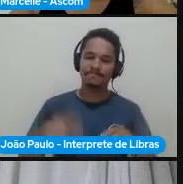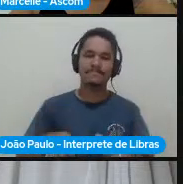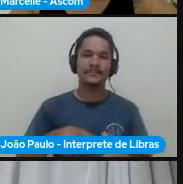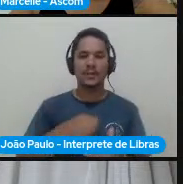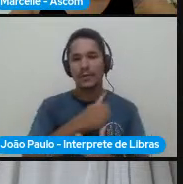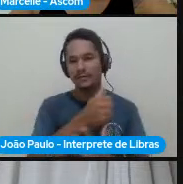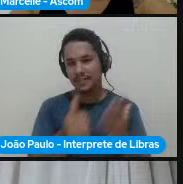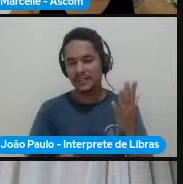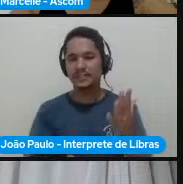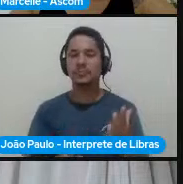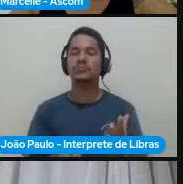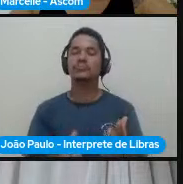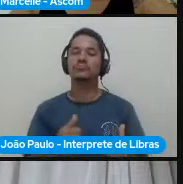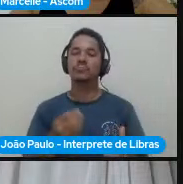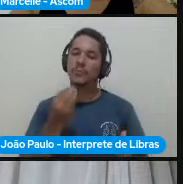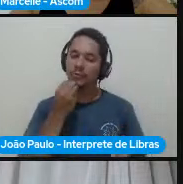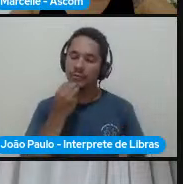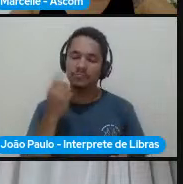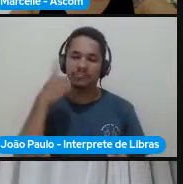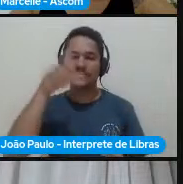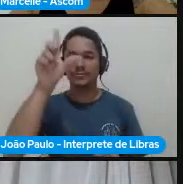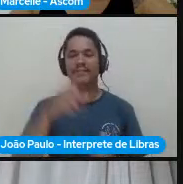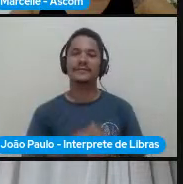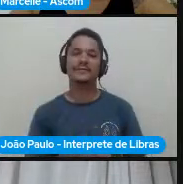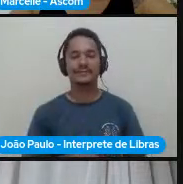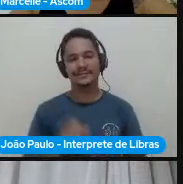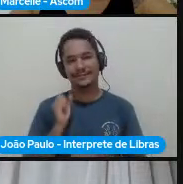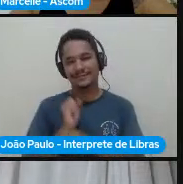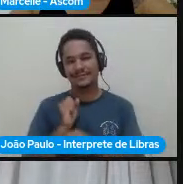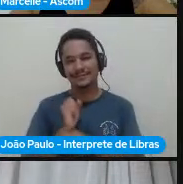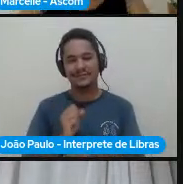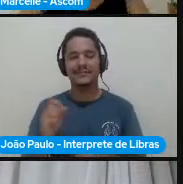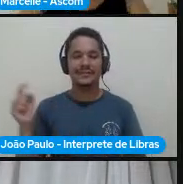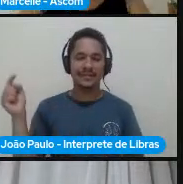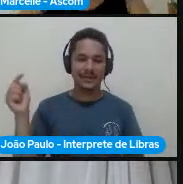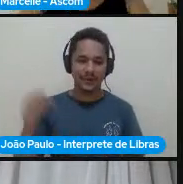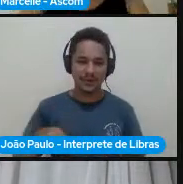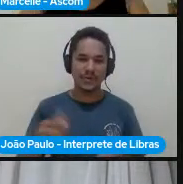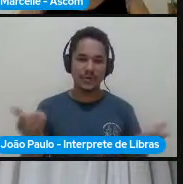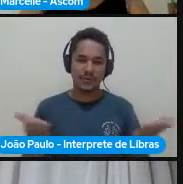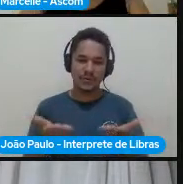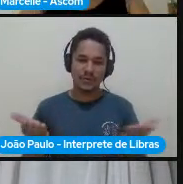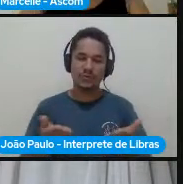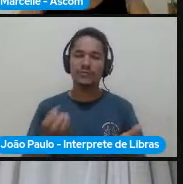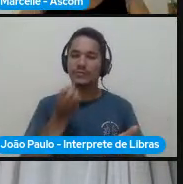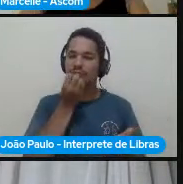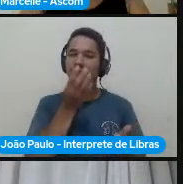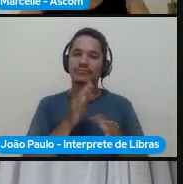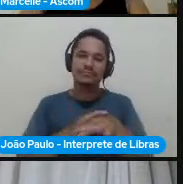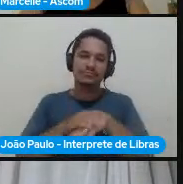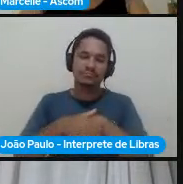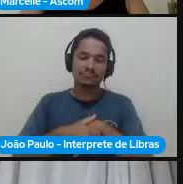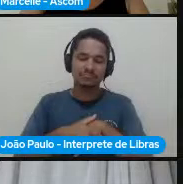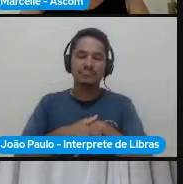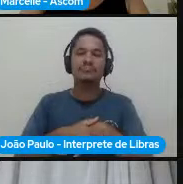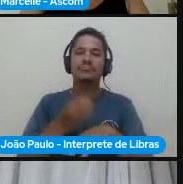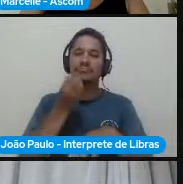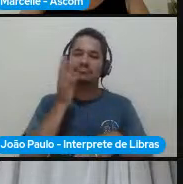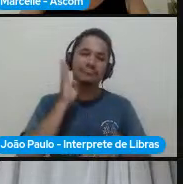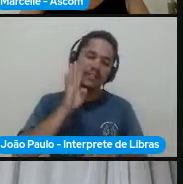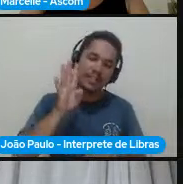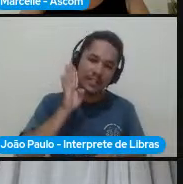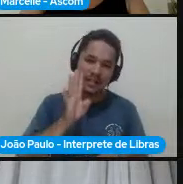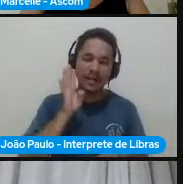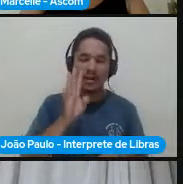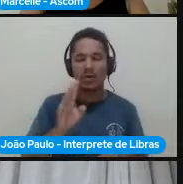essa oportunidade. Então, eu espero que hoje realmente seja uma noite bacana, que possa ser tirado dúvidas,